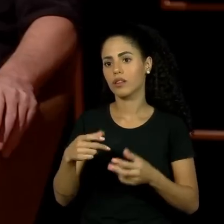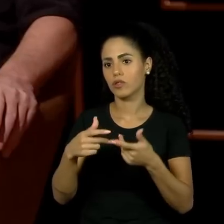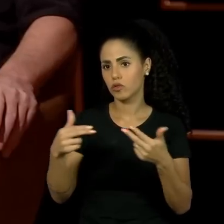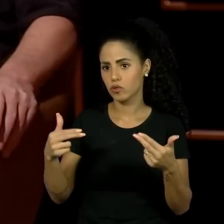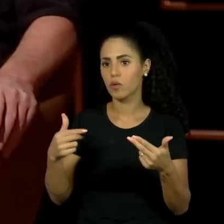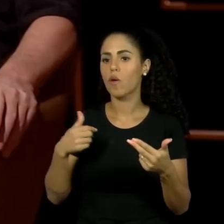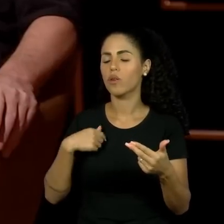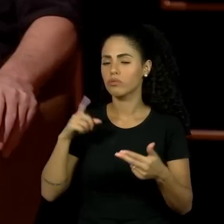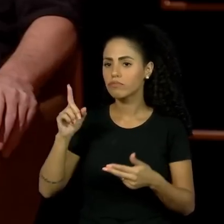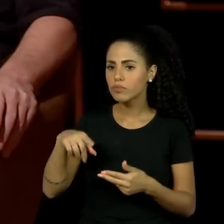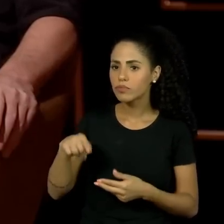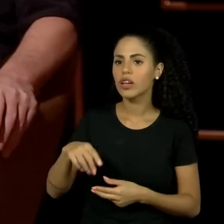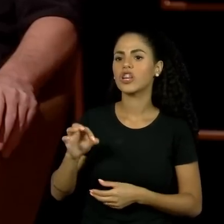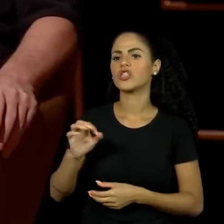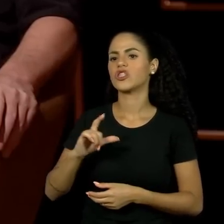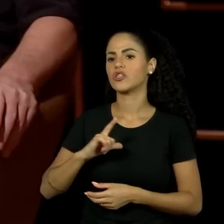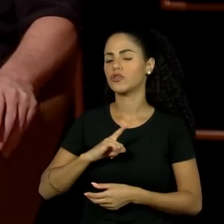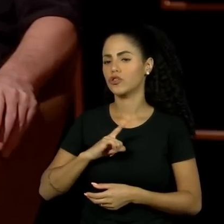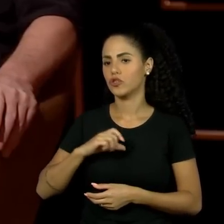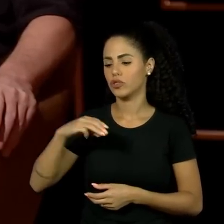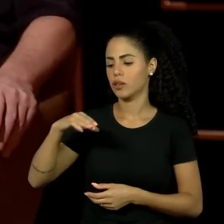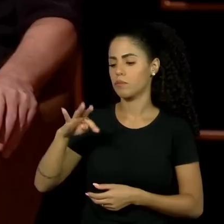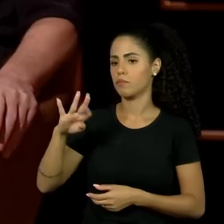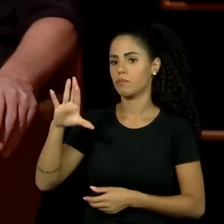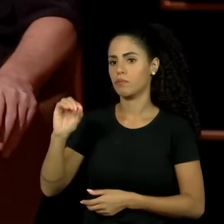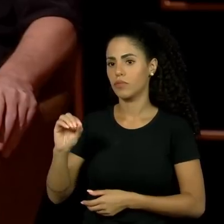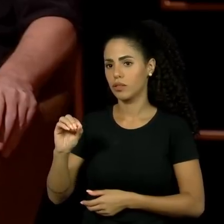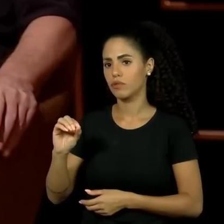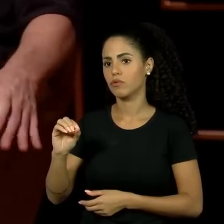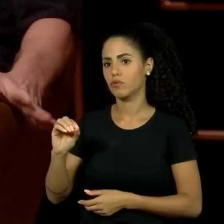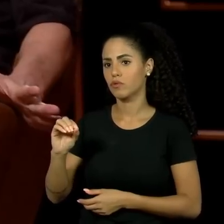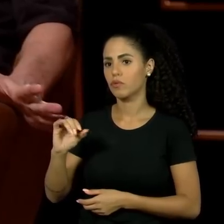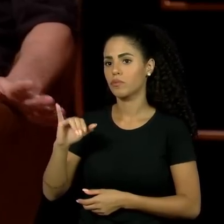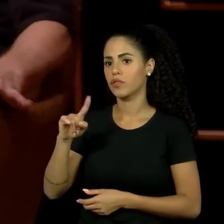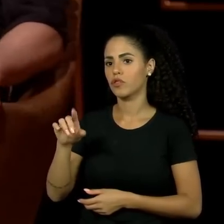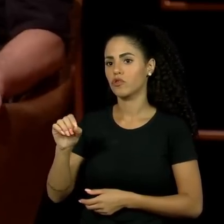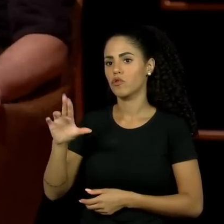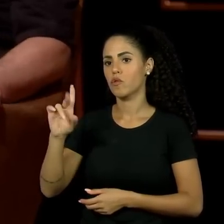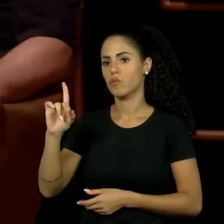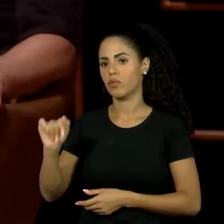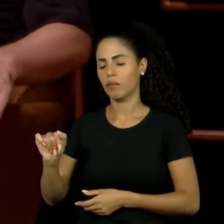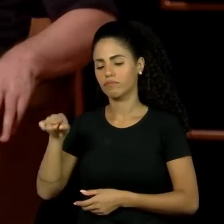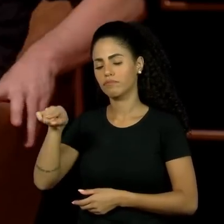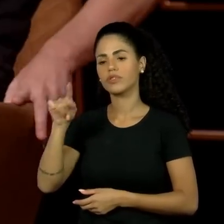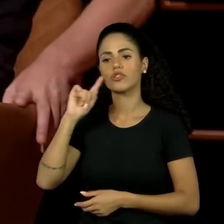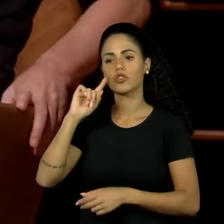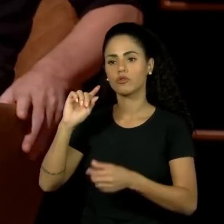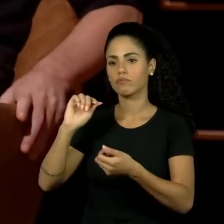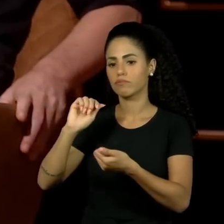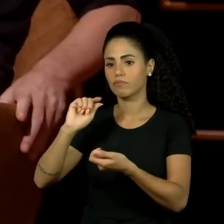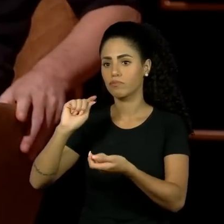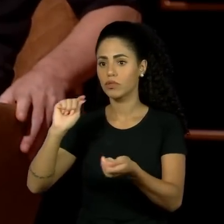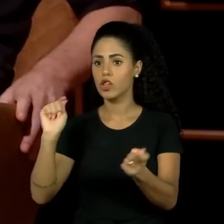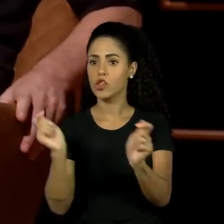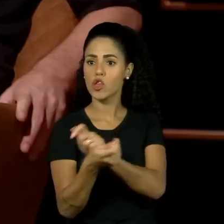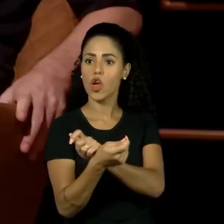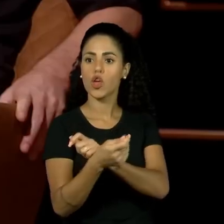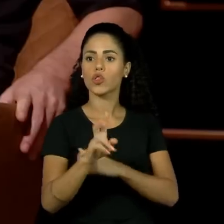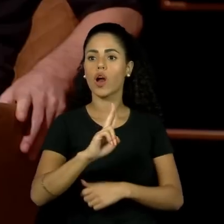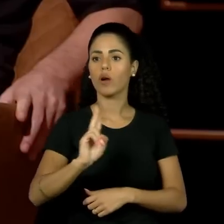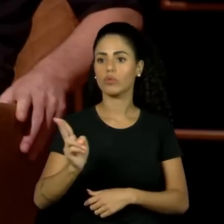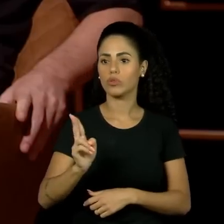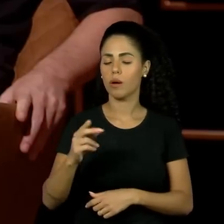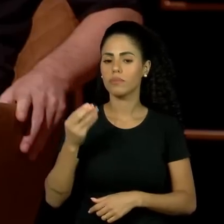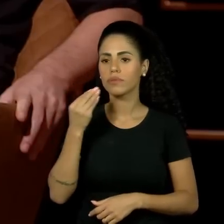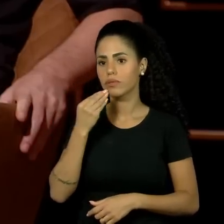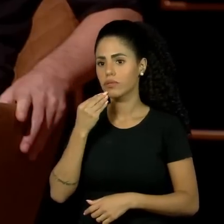Tristão e Isolda. Inclusive, a nossa ópera se chama Isolda Tristão. A gente inverte os nomes. E a gente